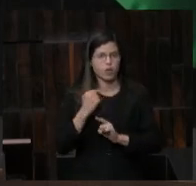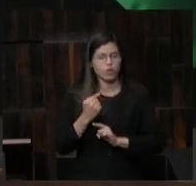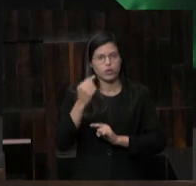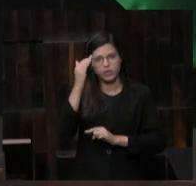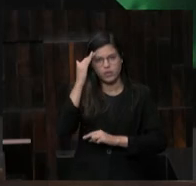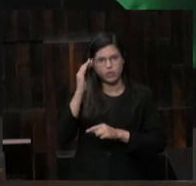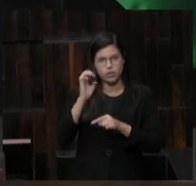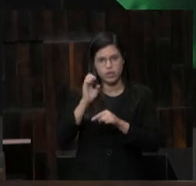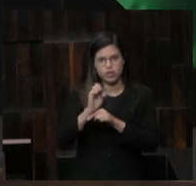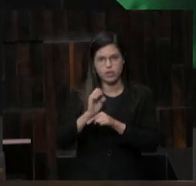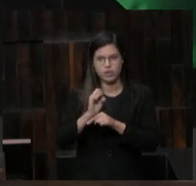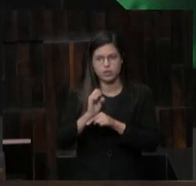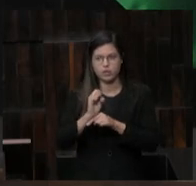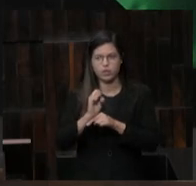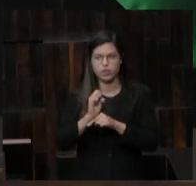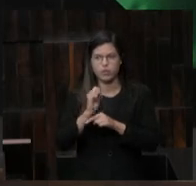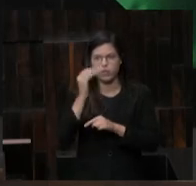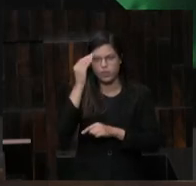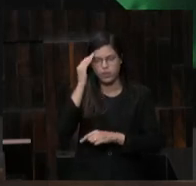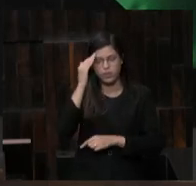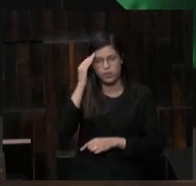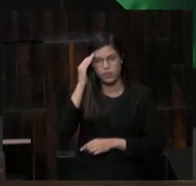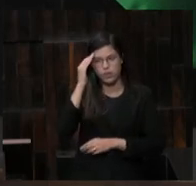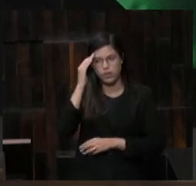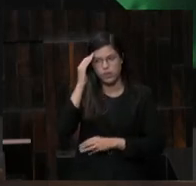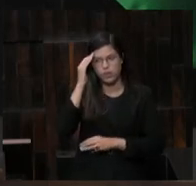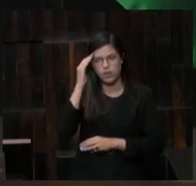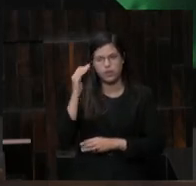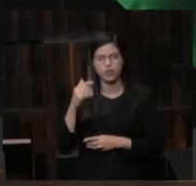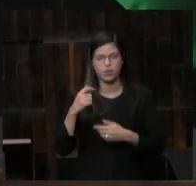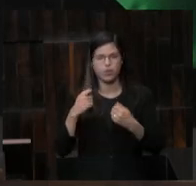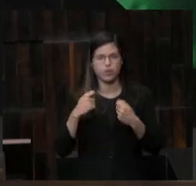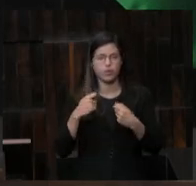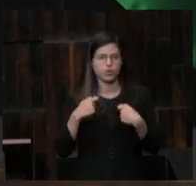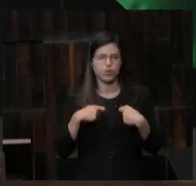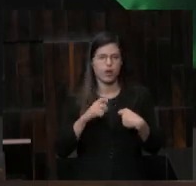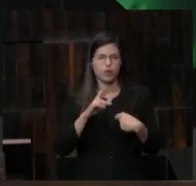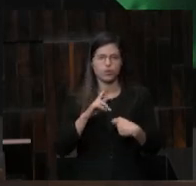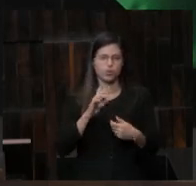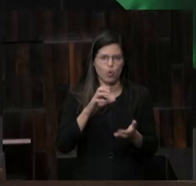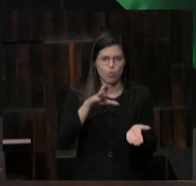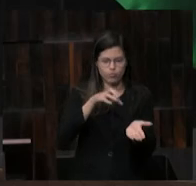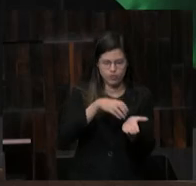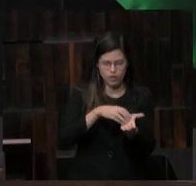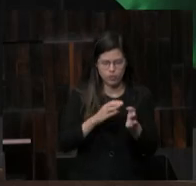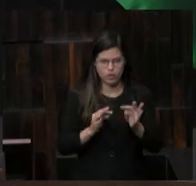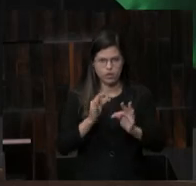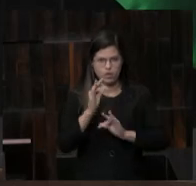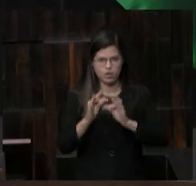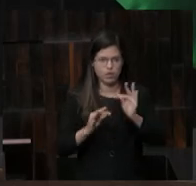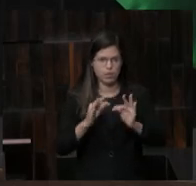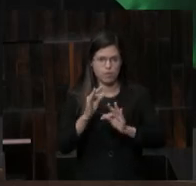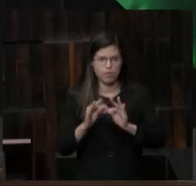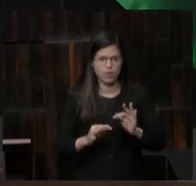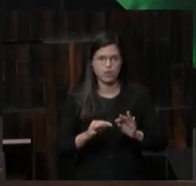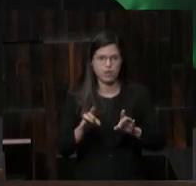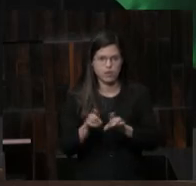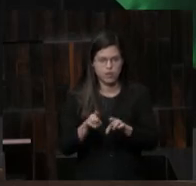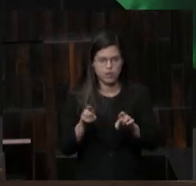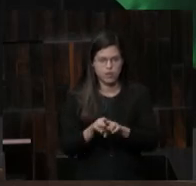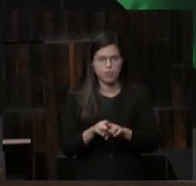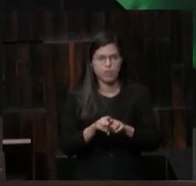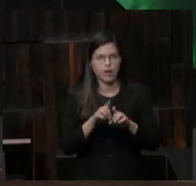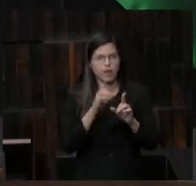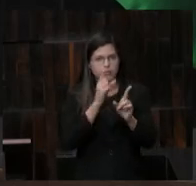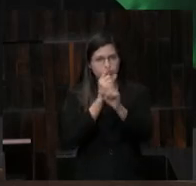que não bastava só ter um centro de tratamento, que a gente precisava, sim, de um centro de diagnóstico.